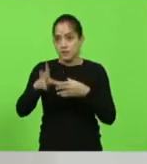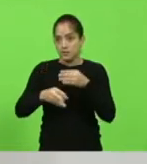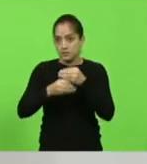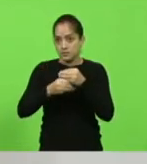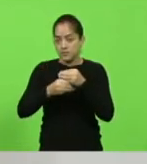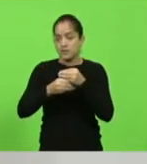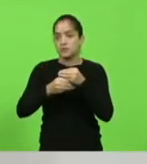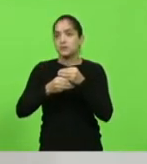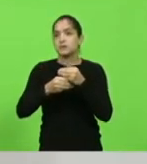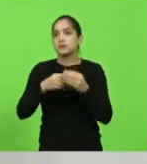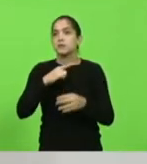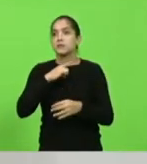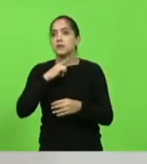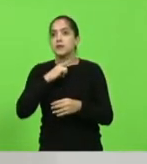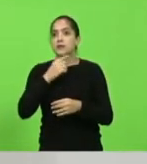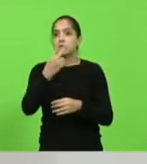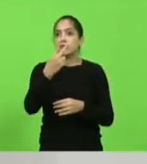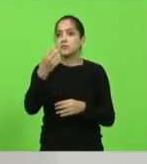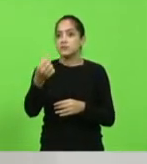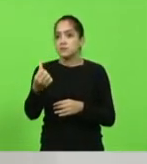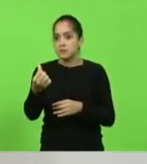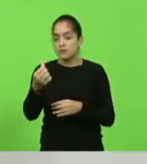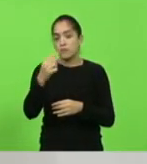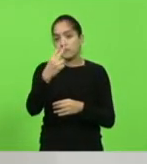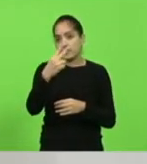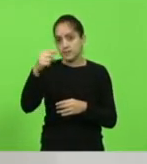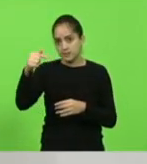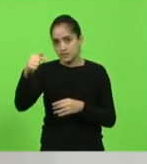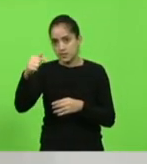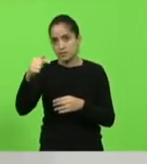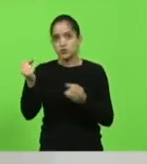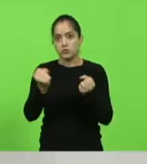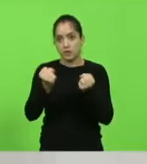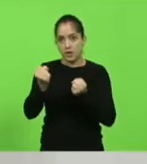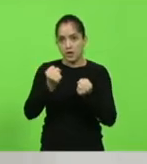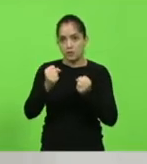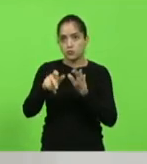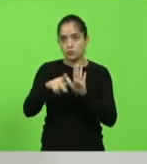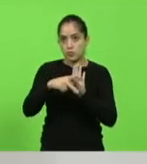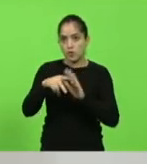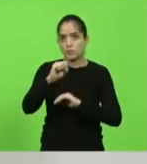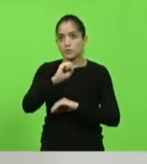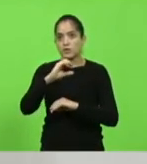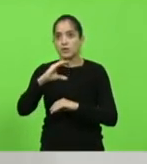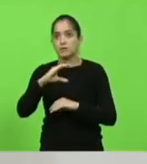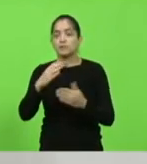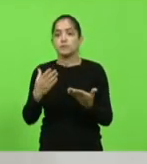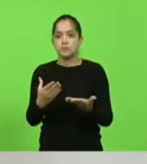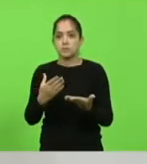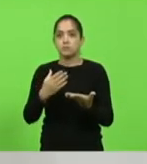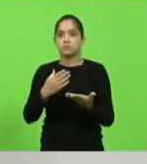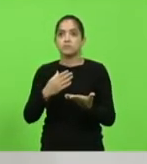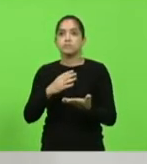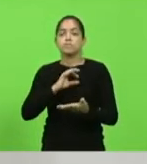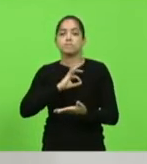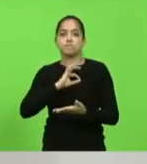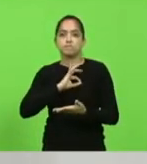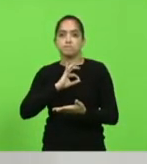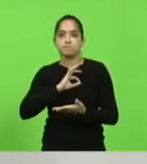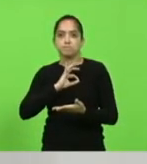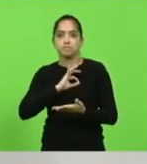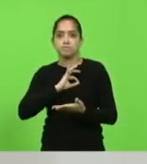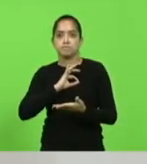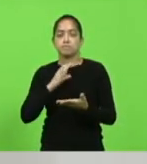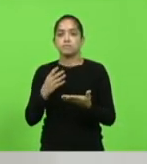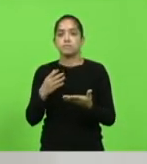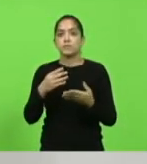aqui também 26 27 viaturas previstas para municípios do Estado e mais